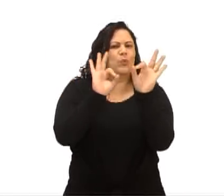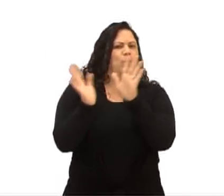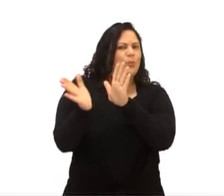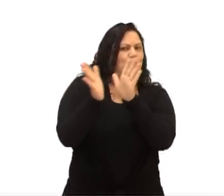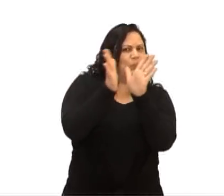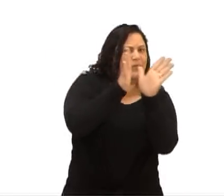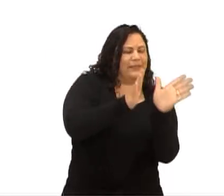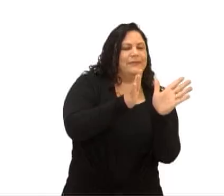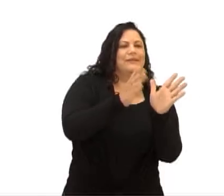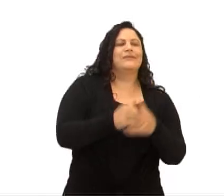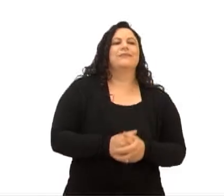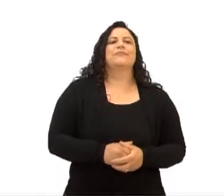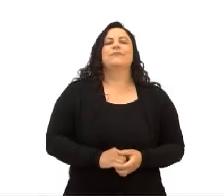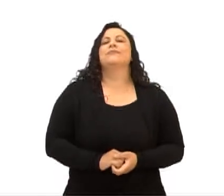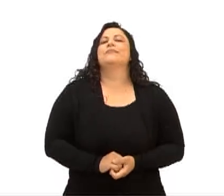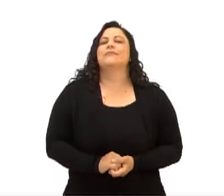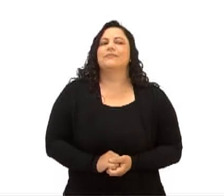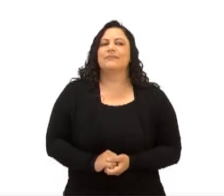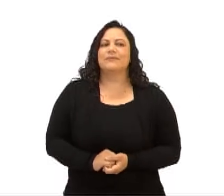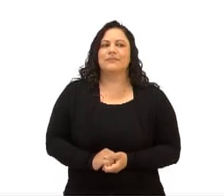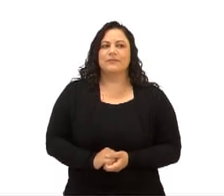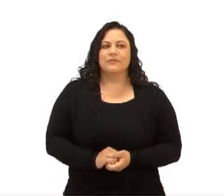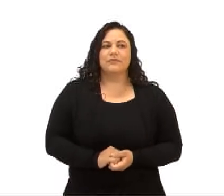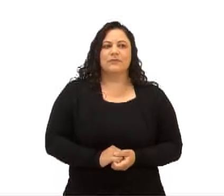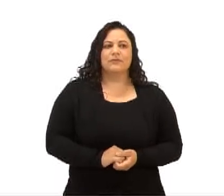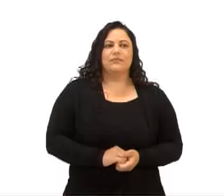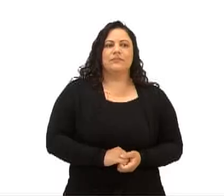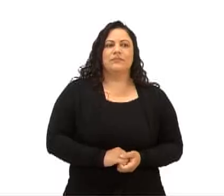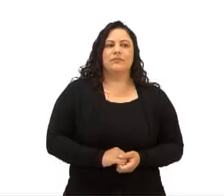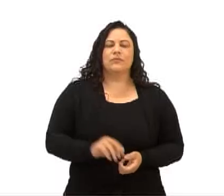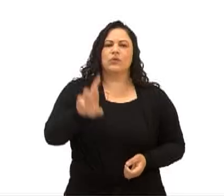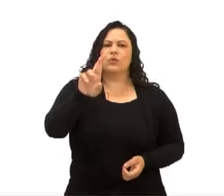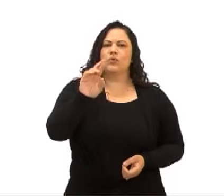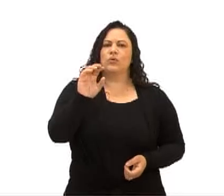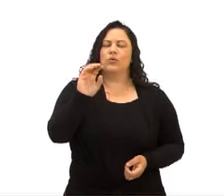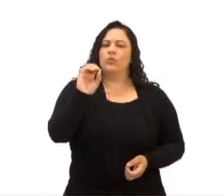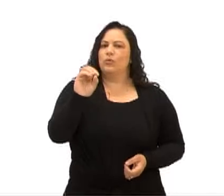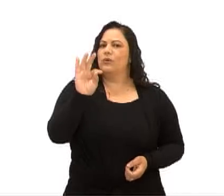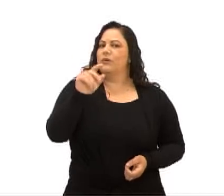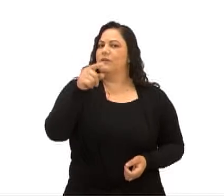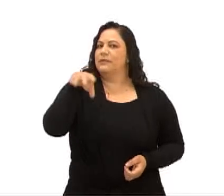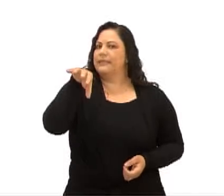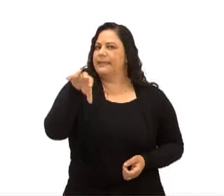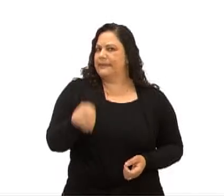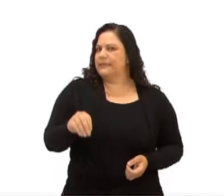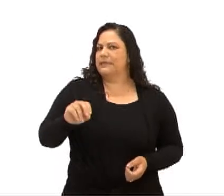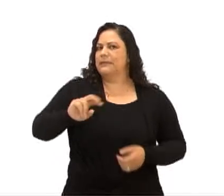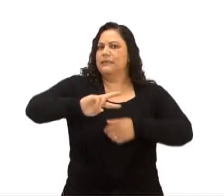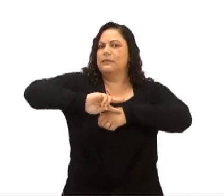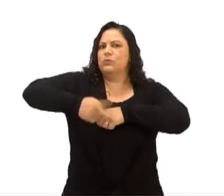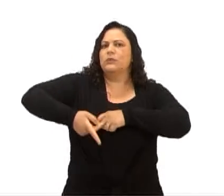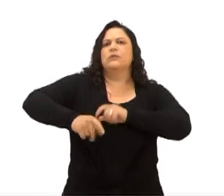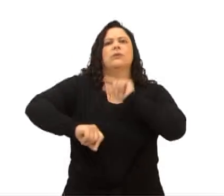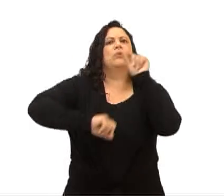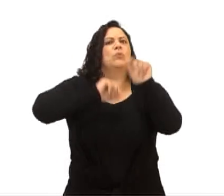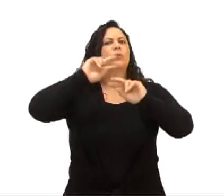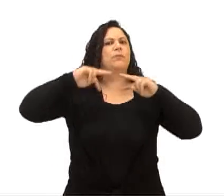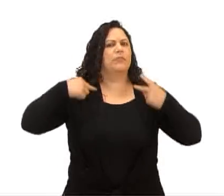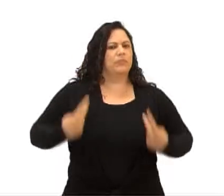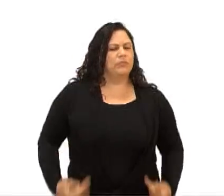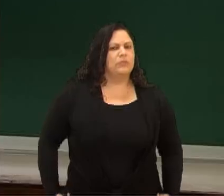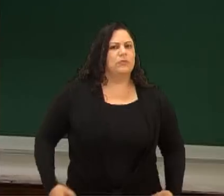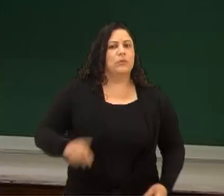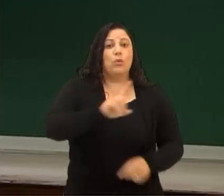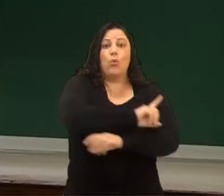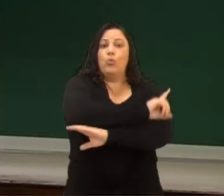movimento de rotação. Esse movimento, ele tem como consequência para nós seres humanos, então, o quê? A ideia do dia e